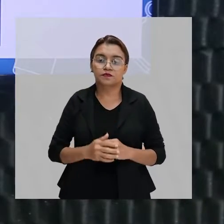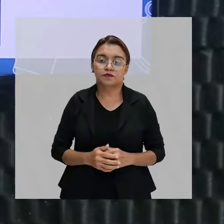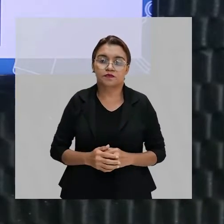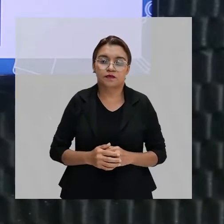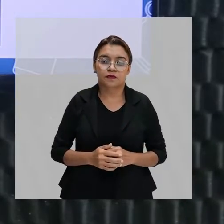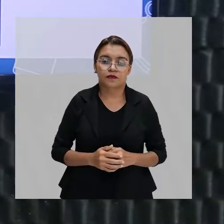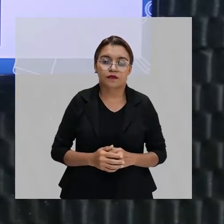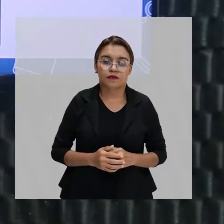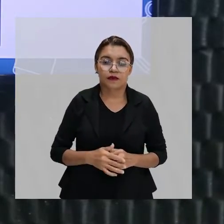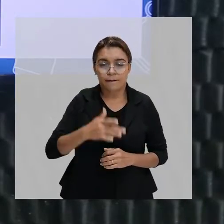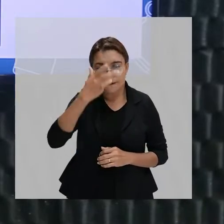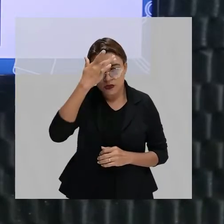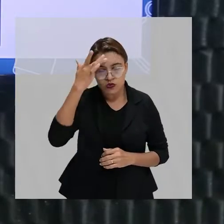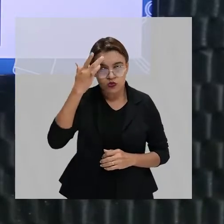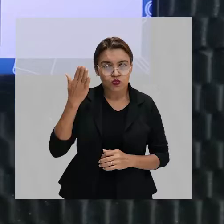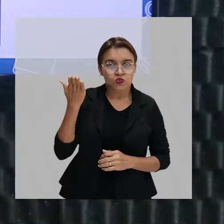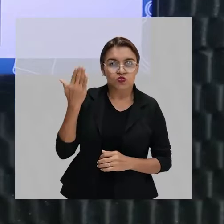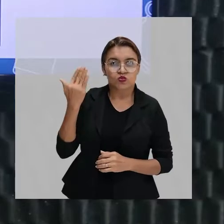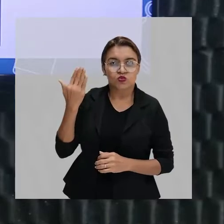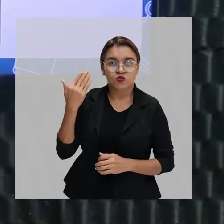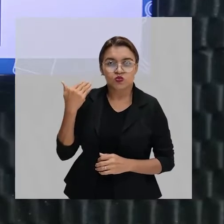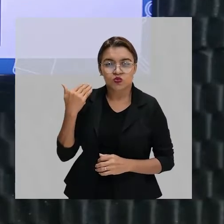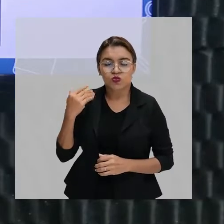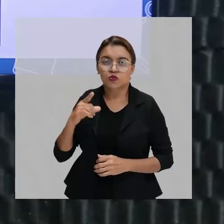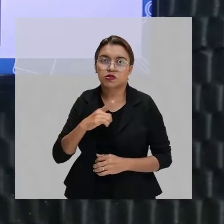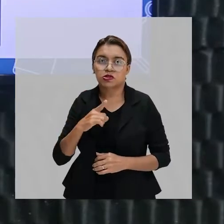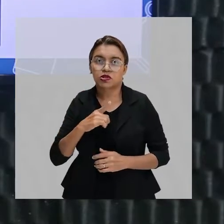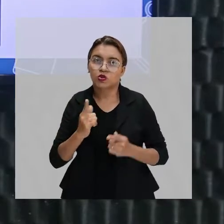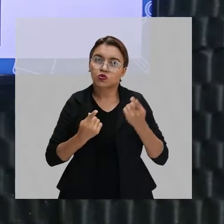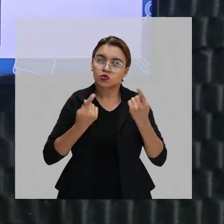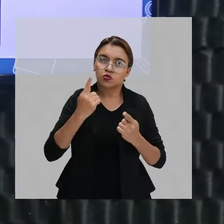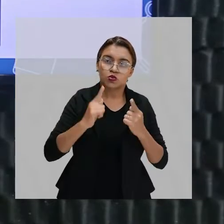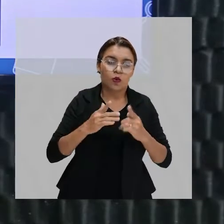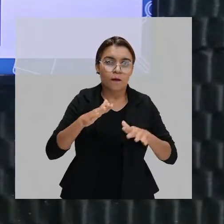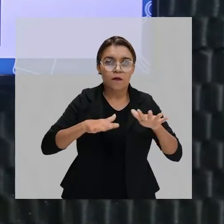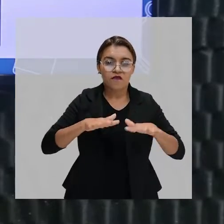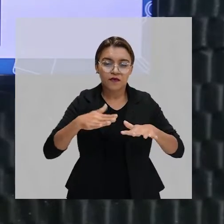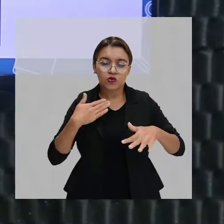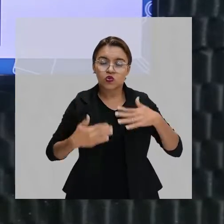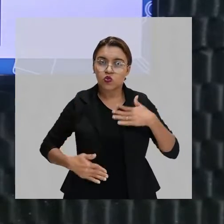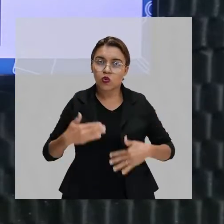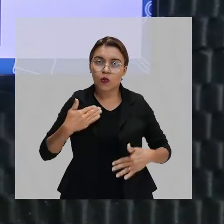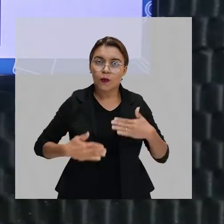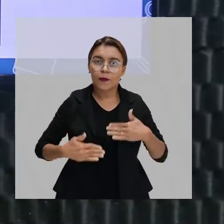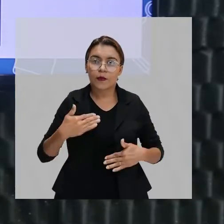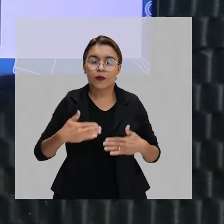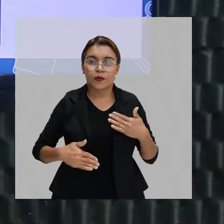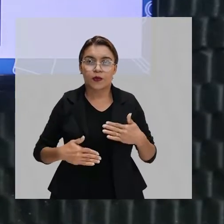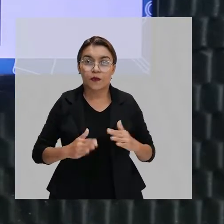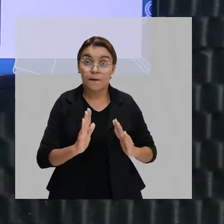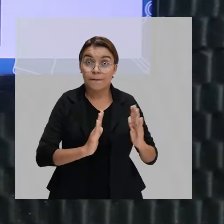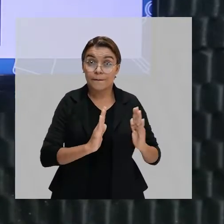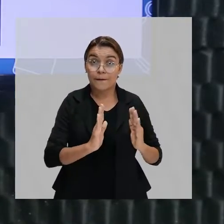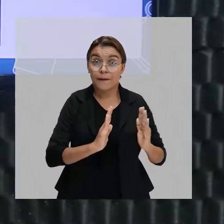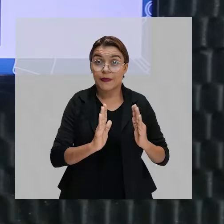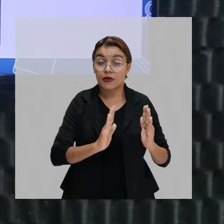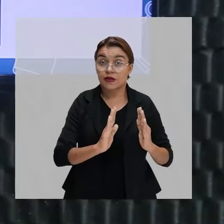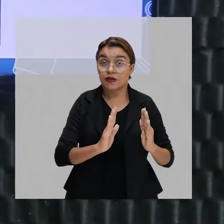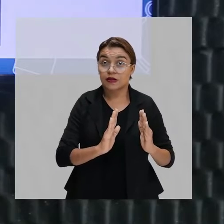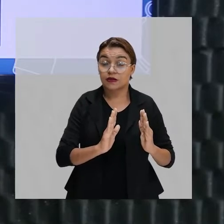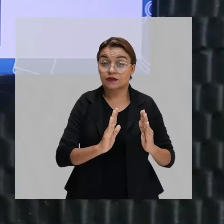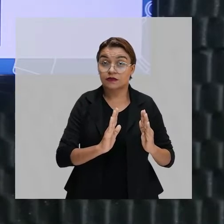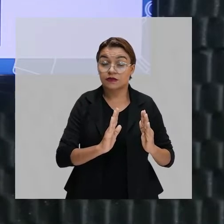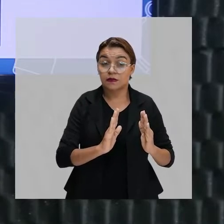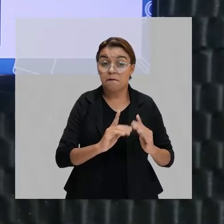indivíduo que executava algum gesto motor algum movimento corporal e determinado período de forma